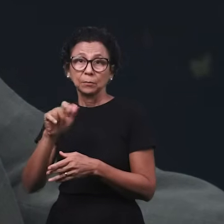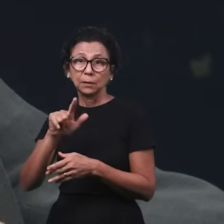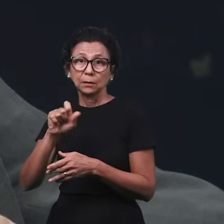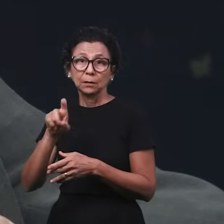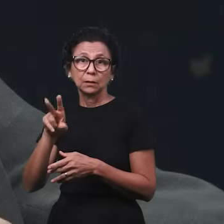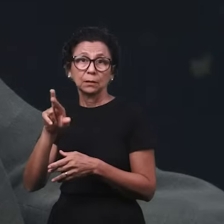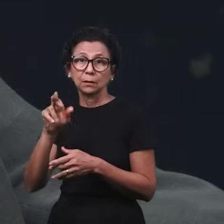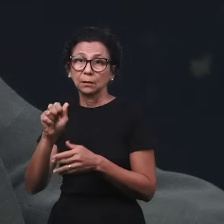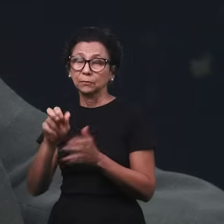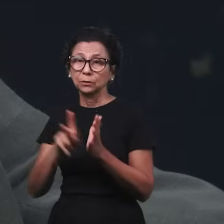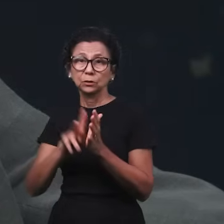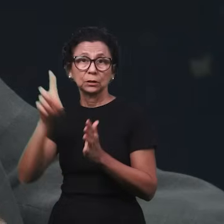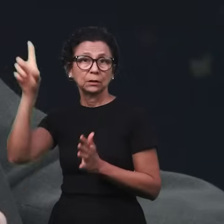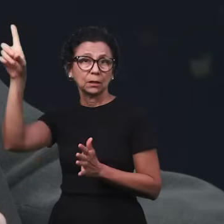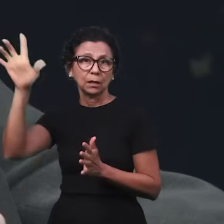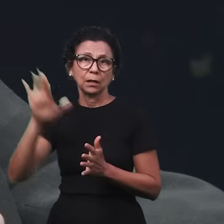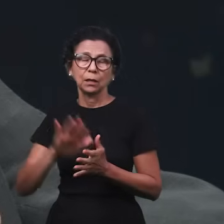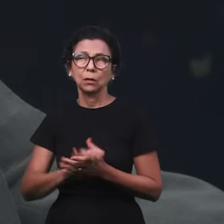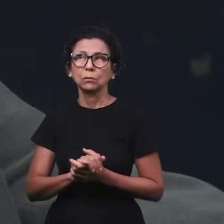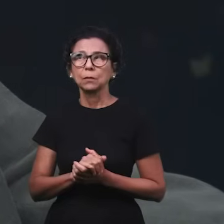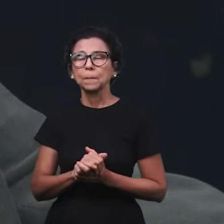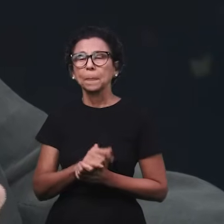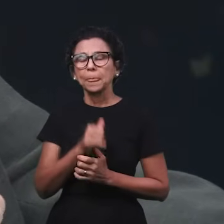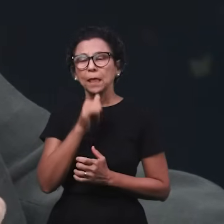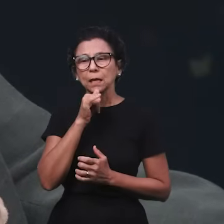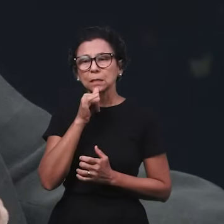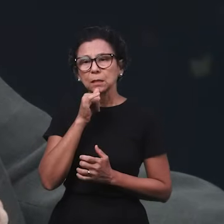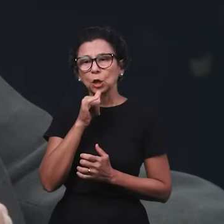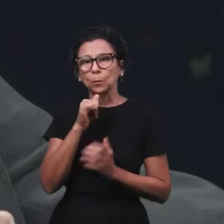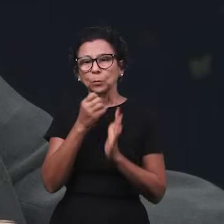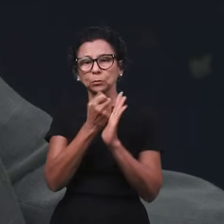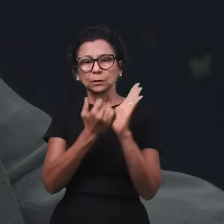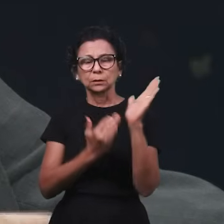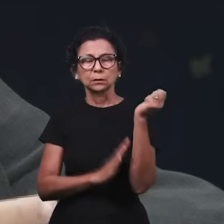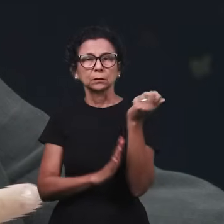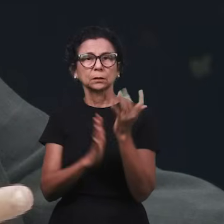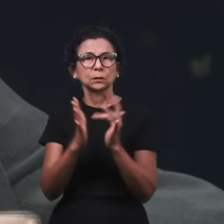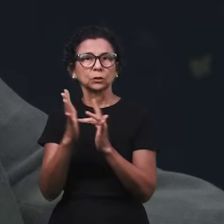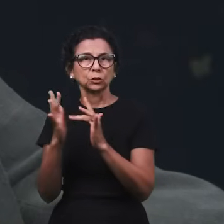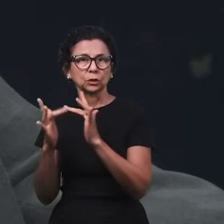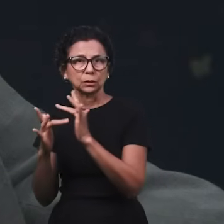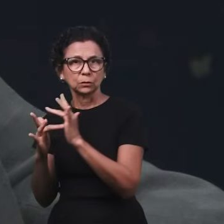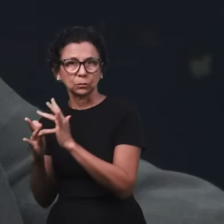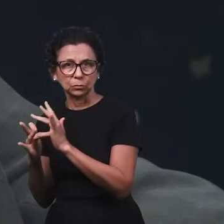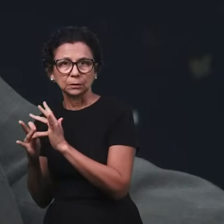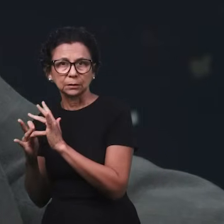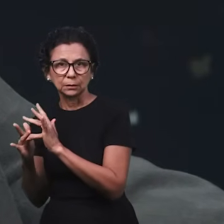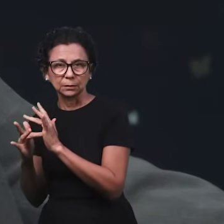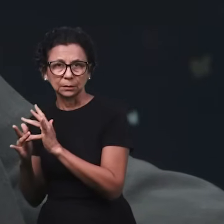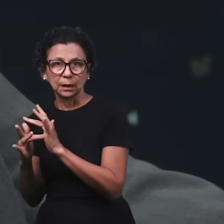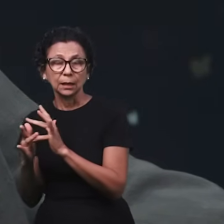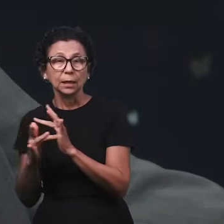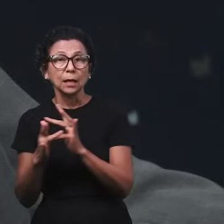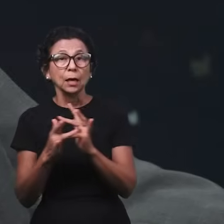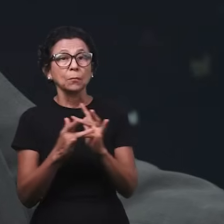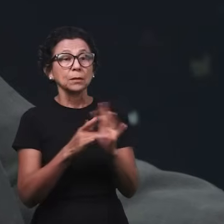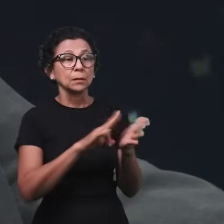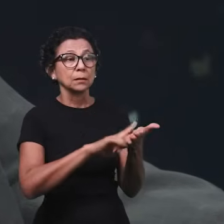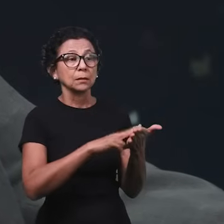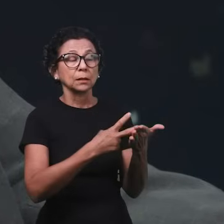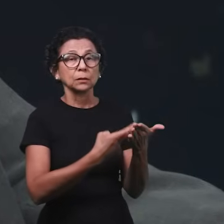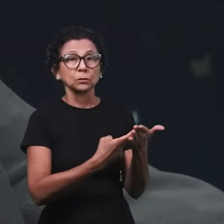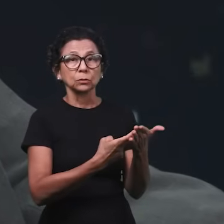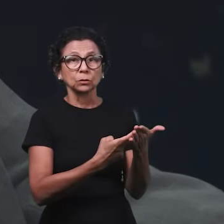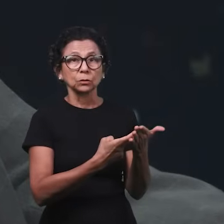Há versículos bíblicos que às vezes falam do sangue de Jesus e há versões novas da Bíblia que